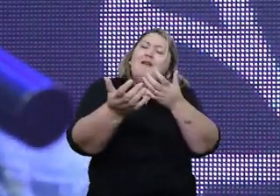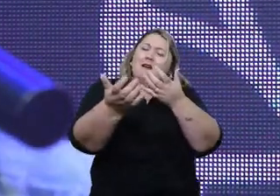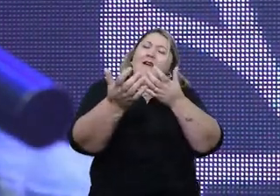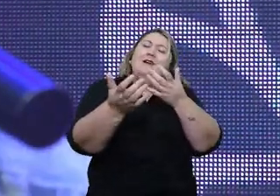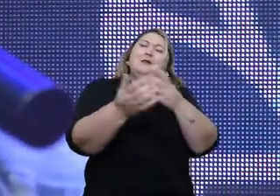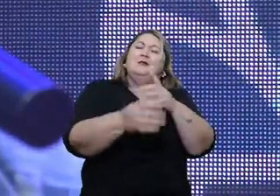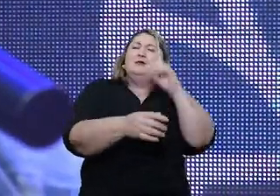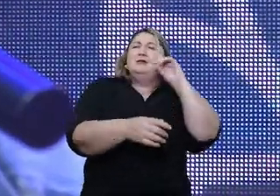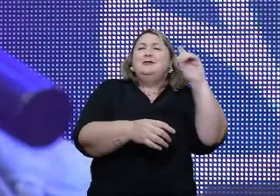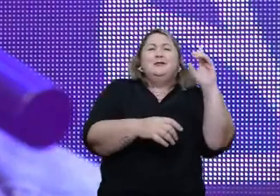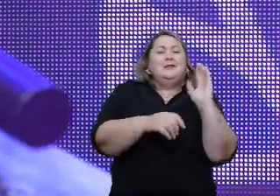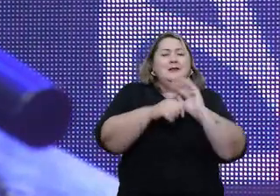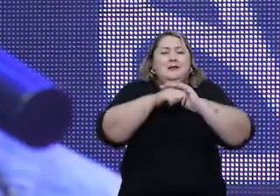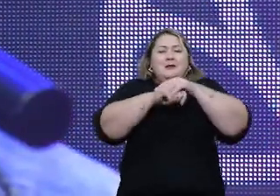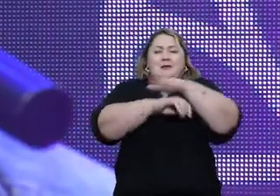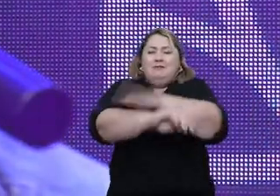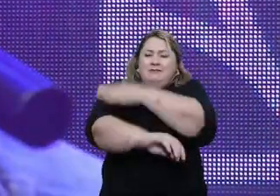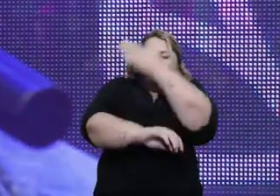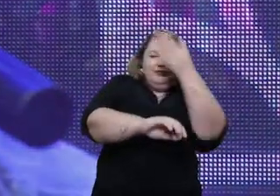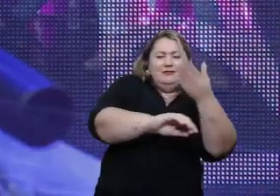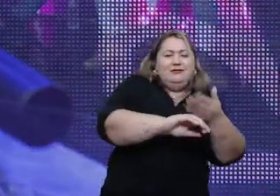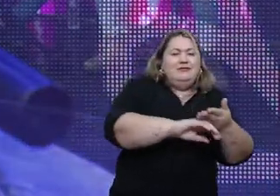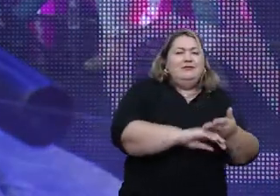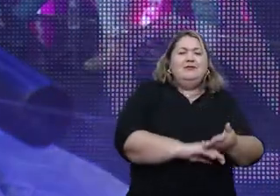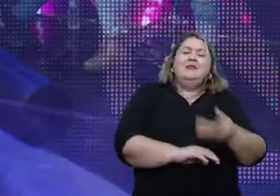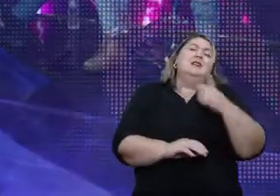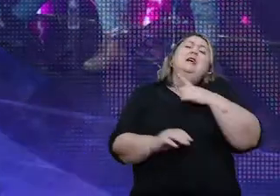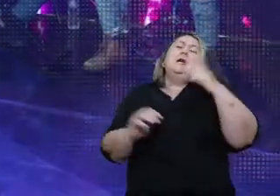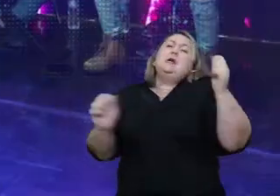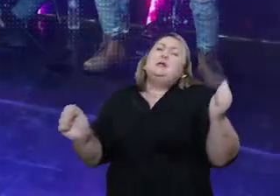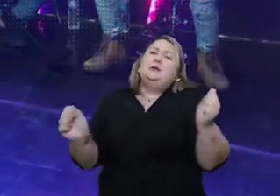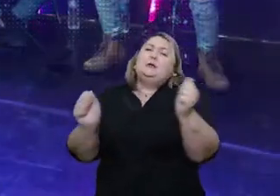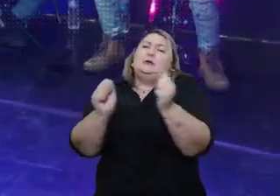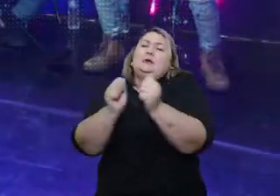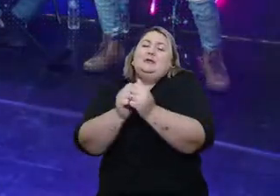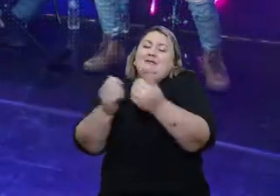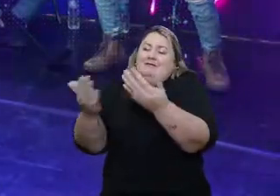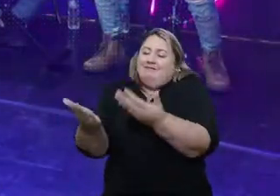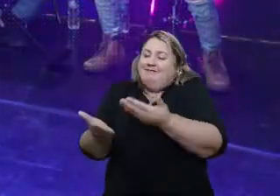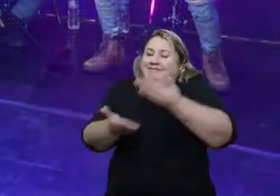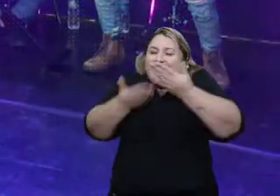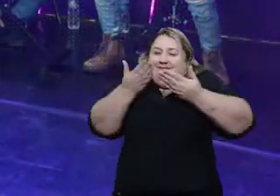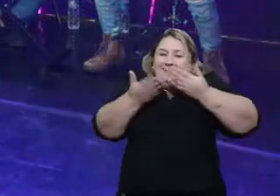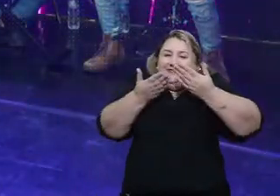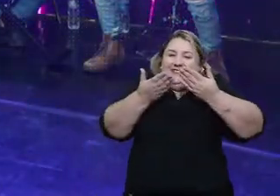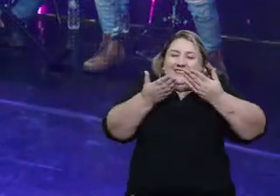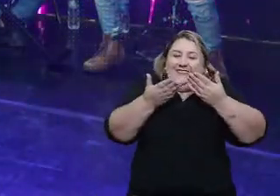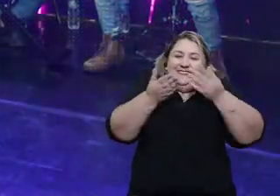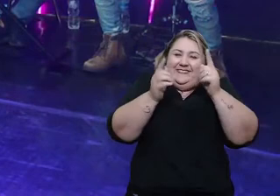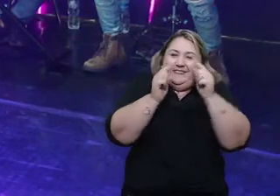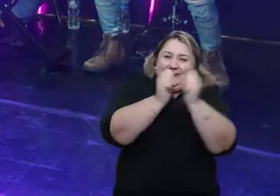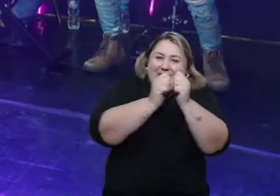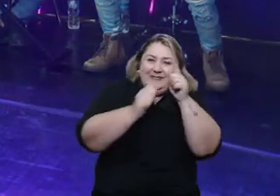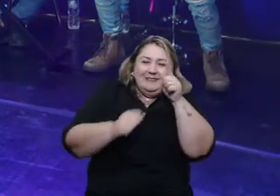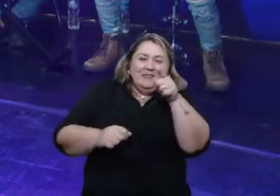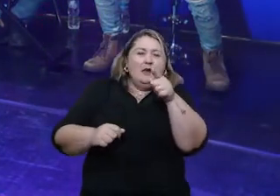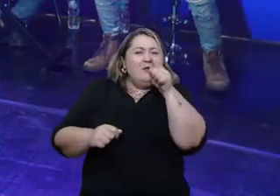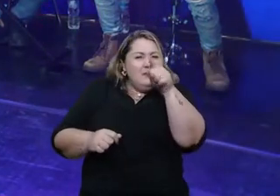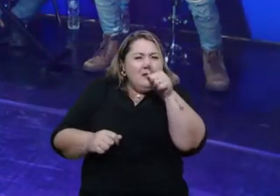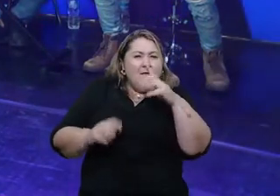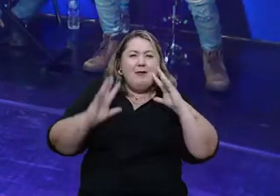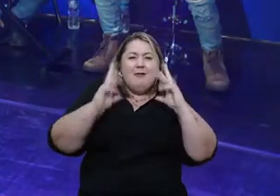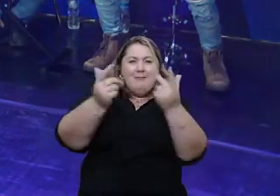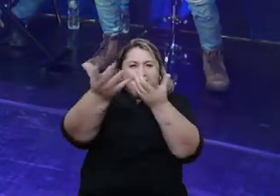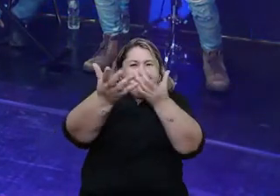beijar. Te desejo noite e dia, quero me prender todo em você. Você